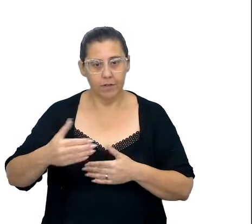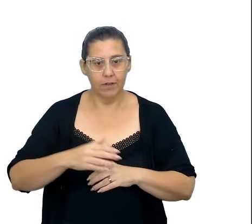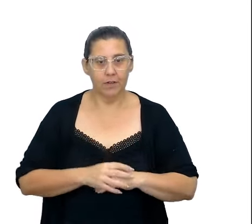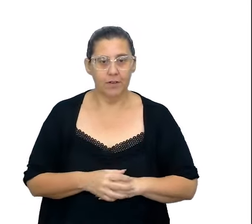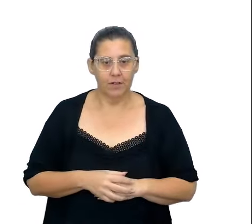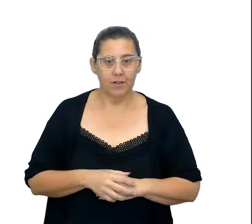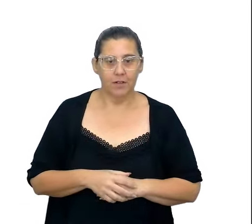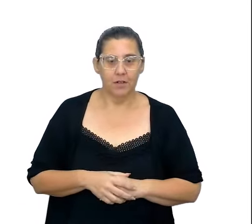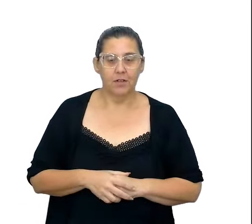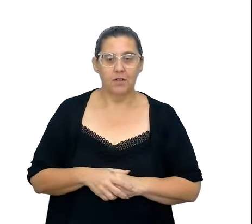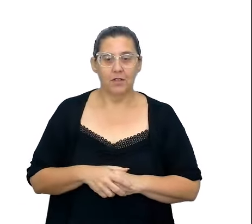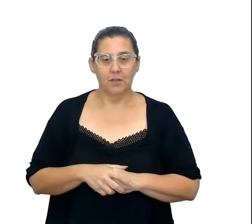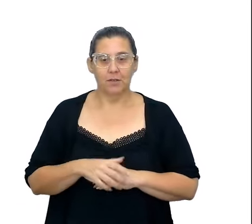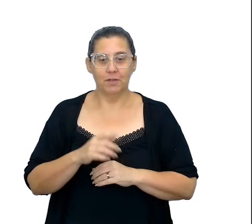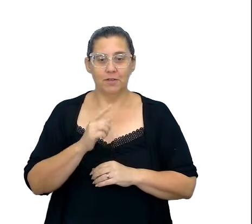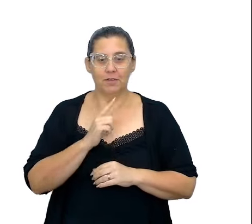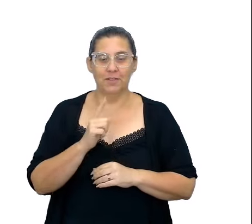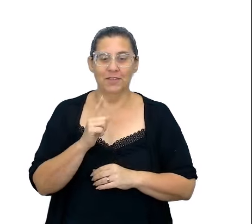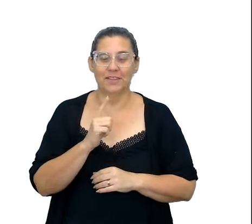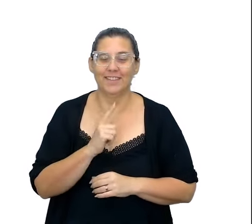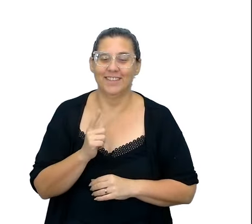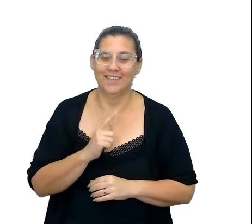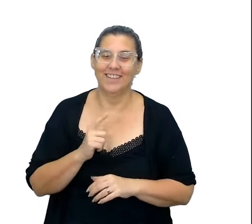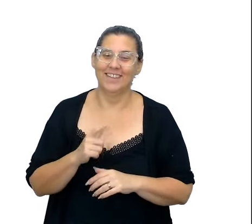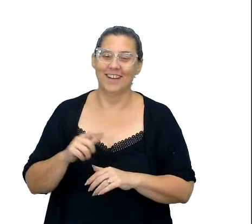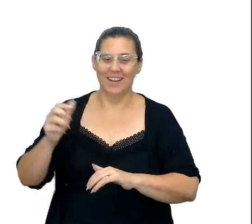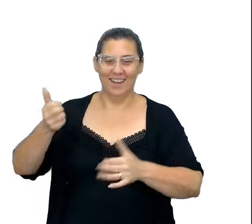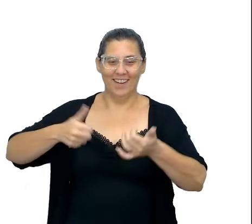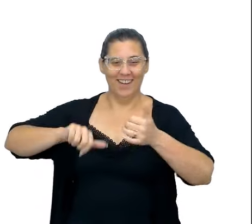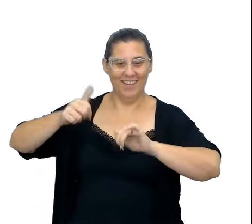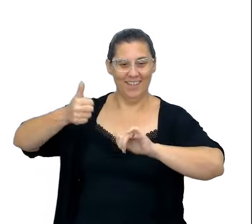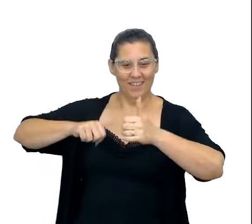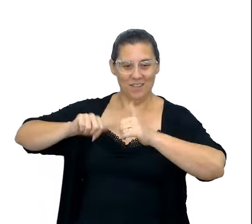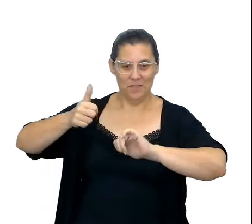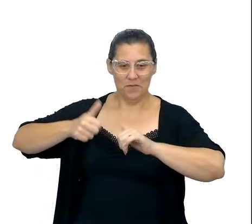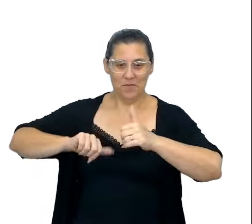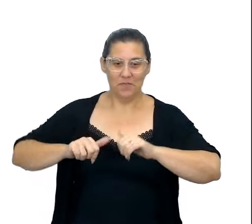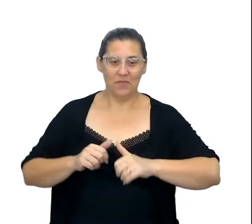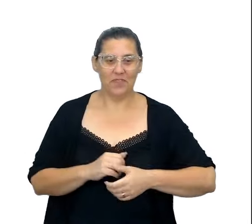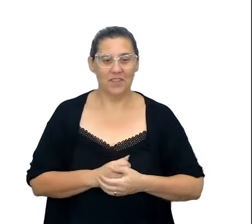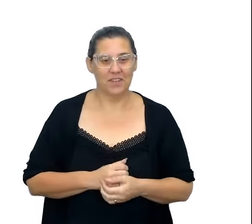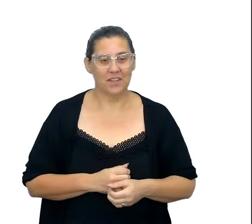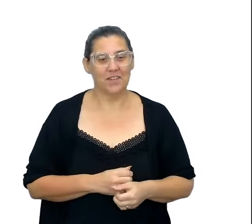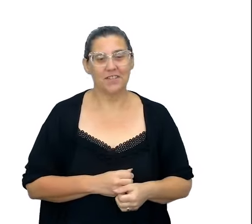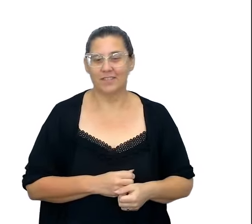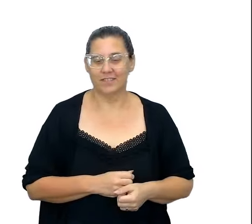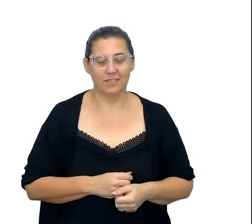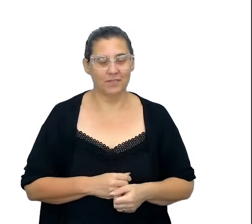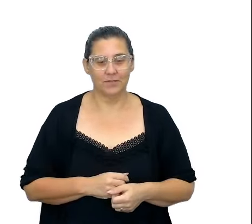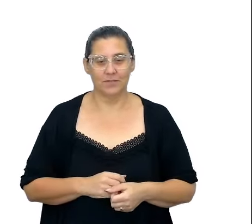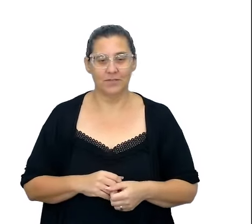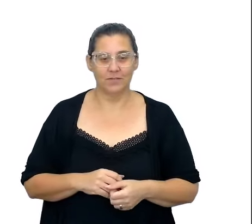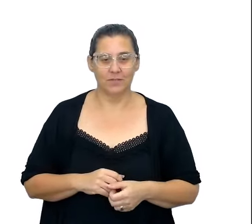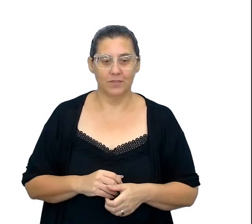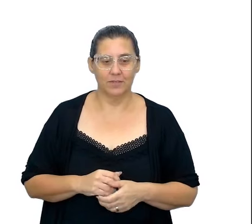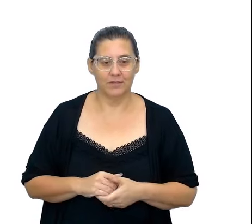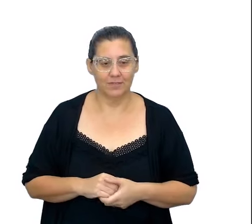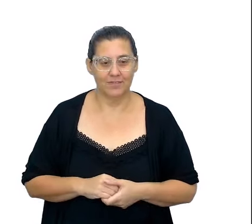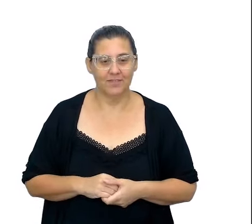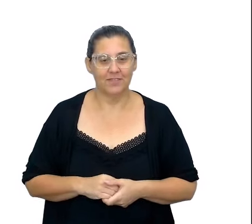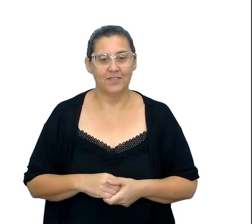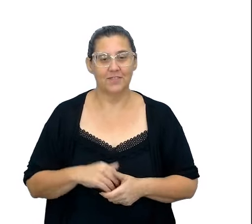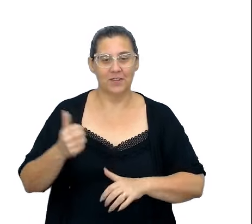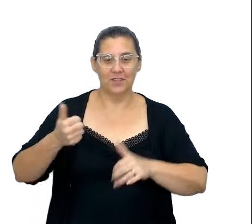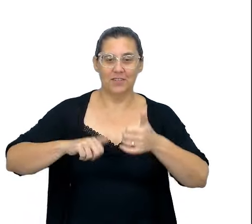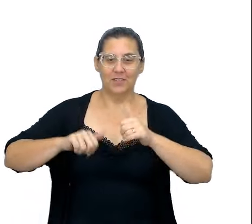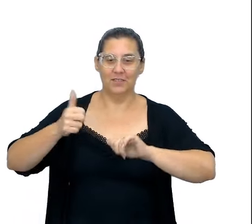para serem retomadas com seus estudantes. Analisar a possibilidade do uso de metodologias, né, para os anos finais,